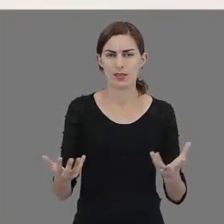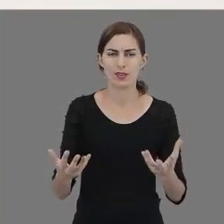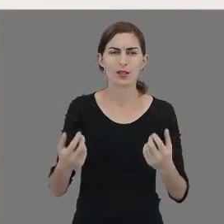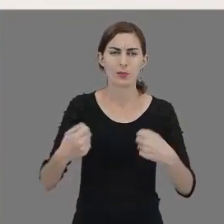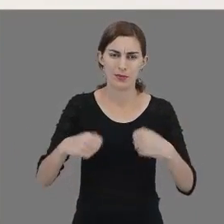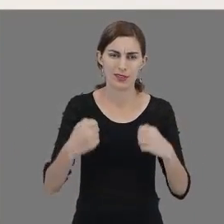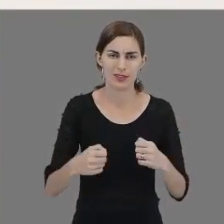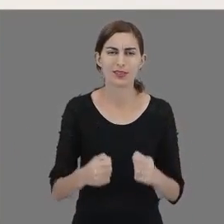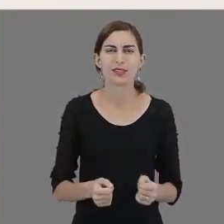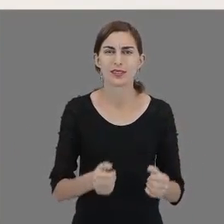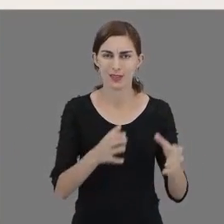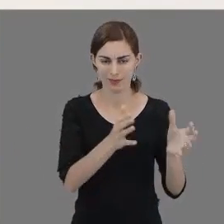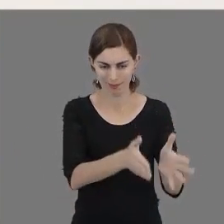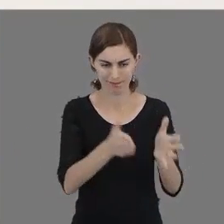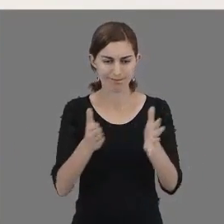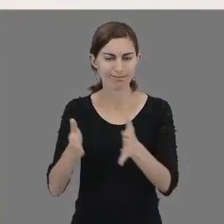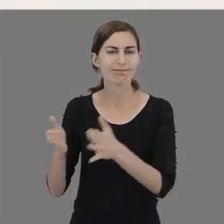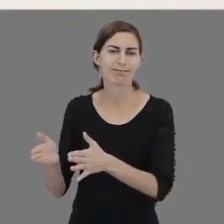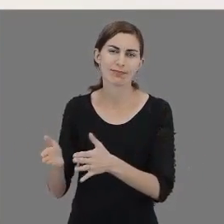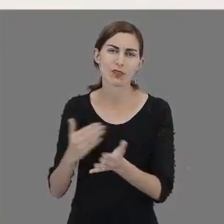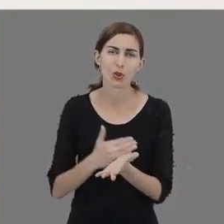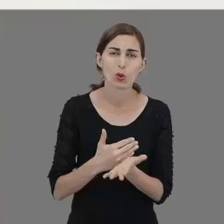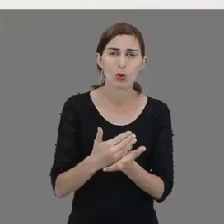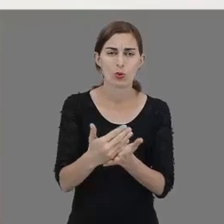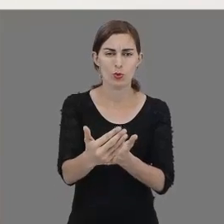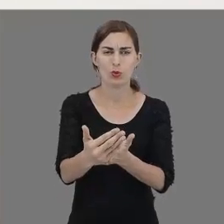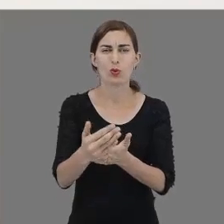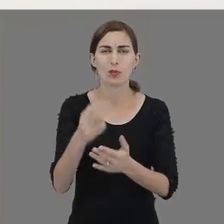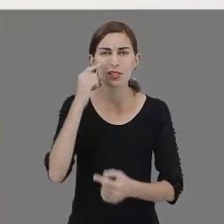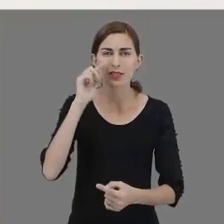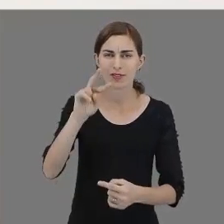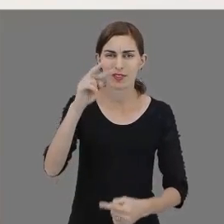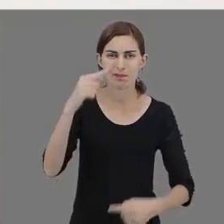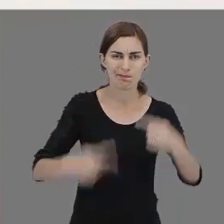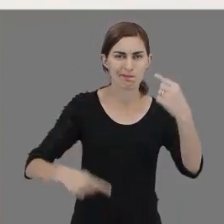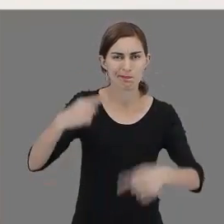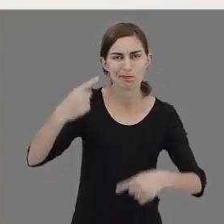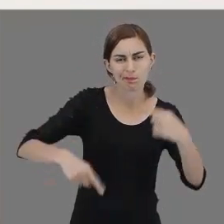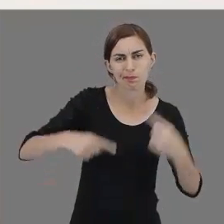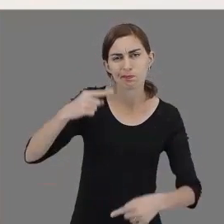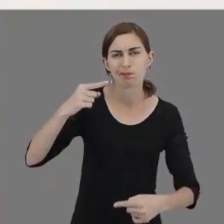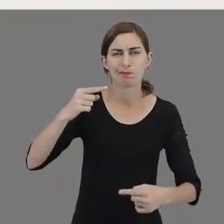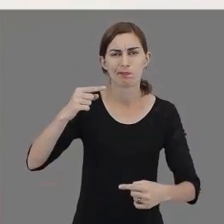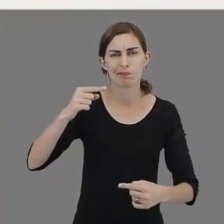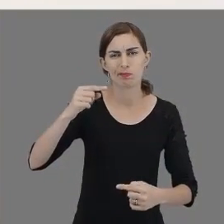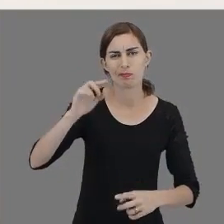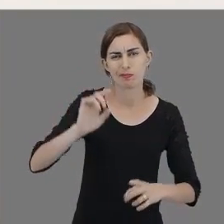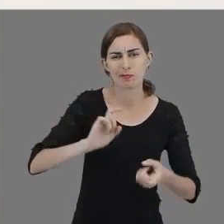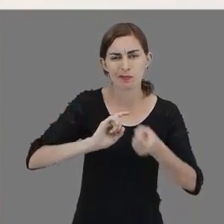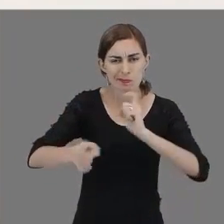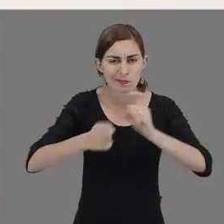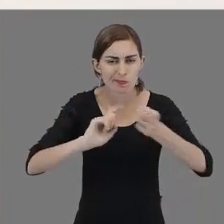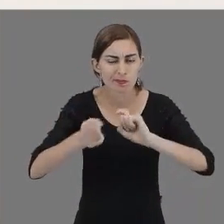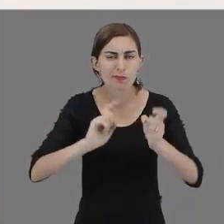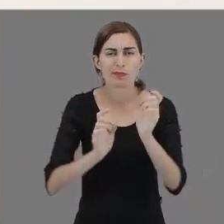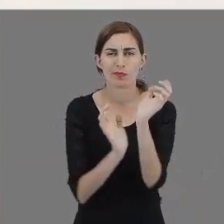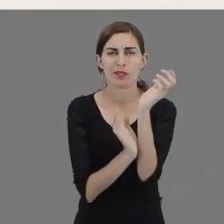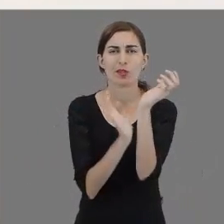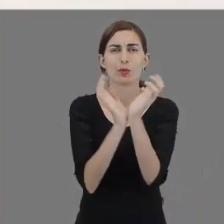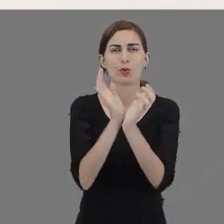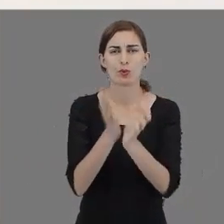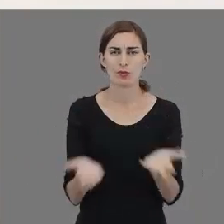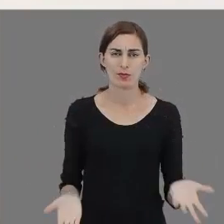exacerbado nas organizações e começam a ficar evidentes as disfunções da burocracia. E aí a gente tem o excesso, por exemplo,